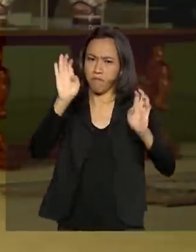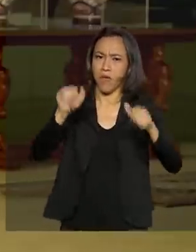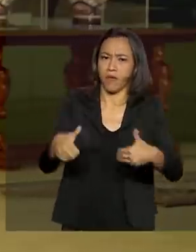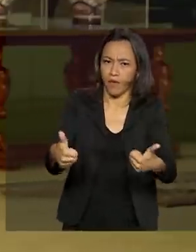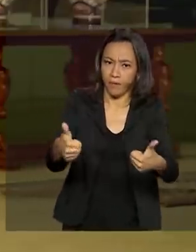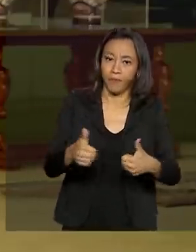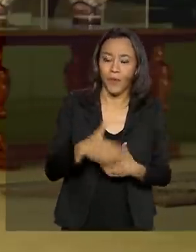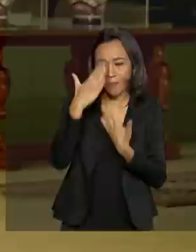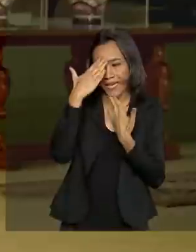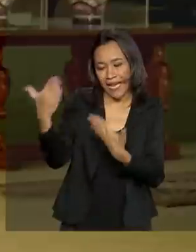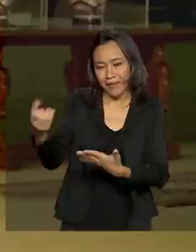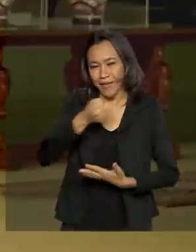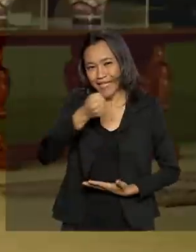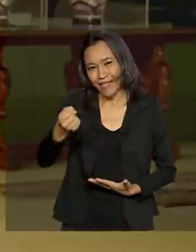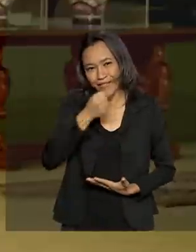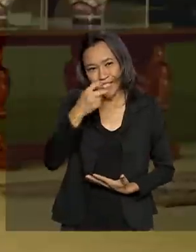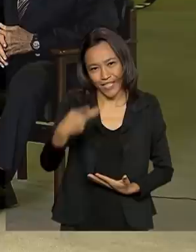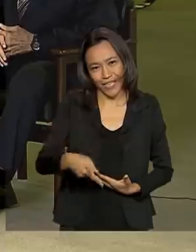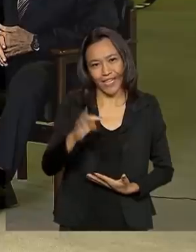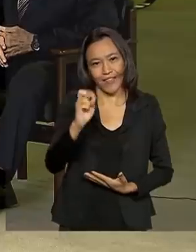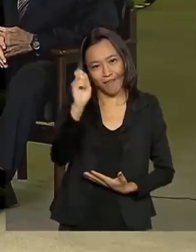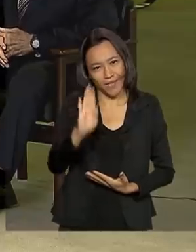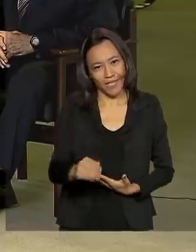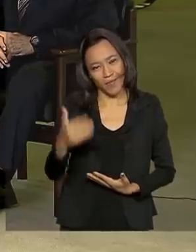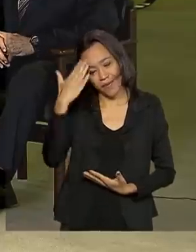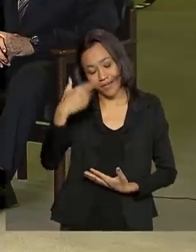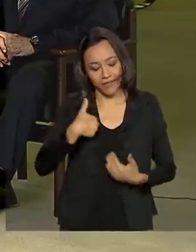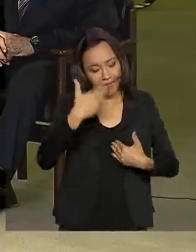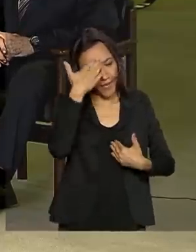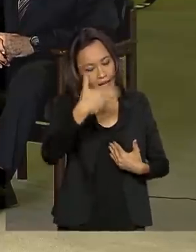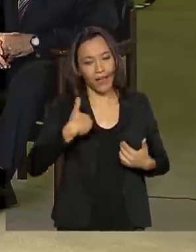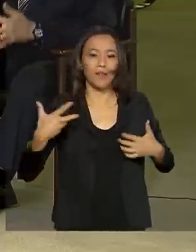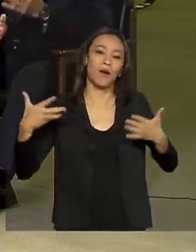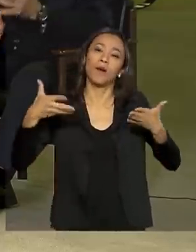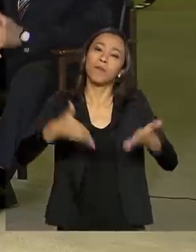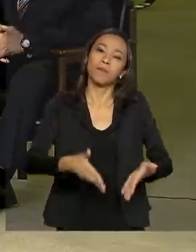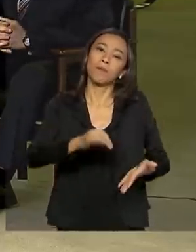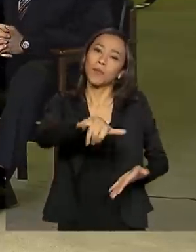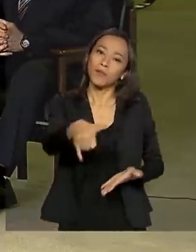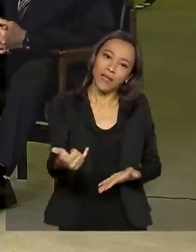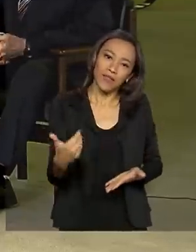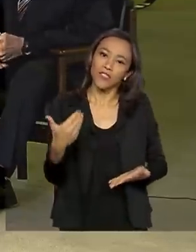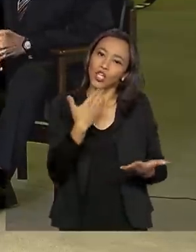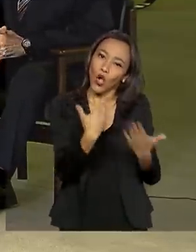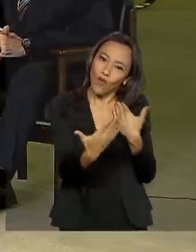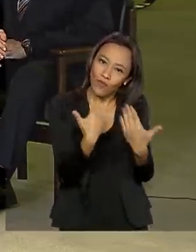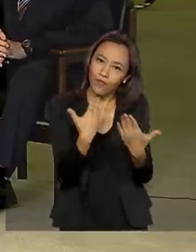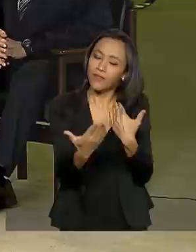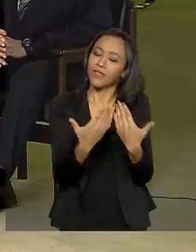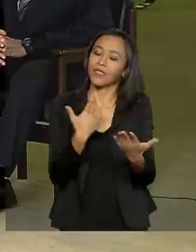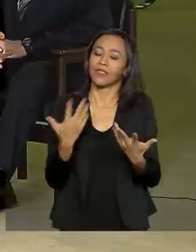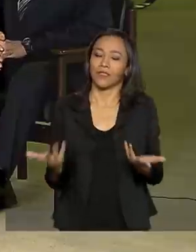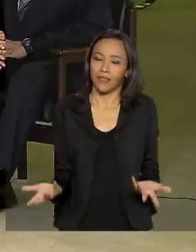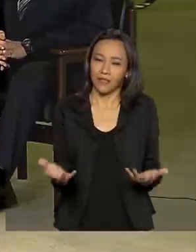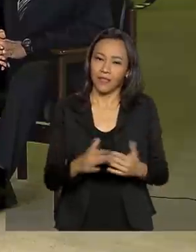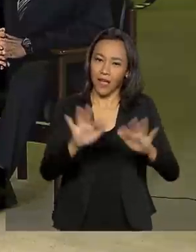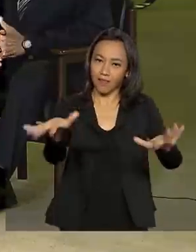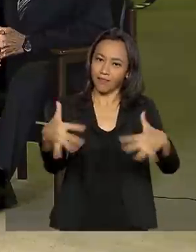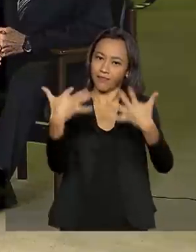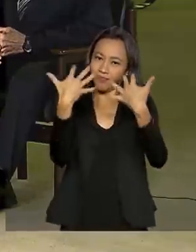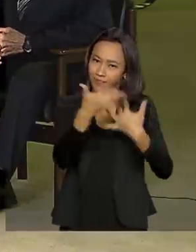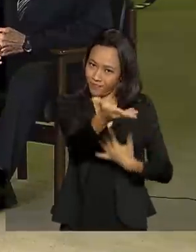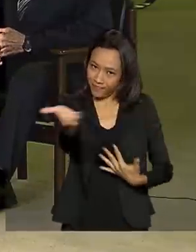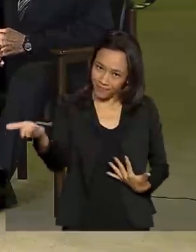ministro, obrigada pela sua entrevista à TV Brasil, agradeço a participação. Obrigado, eu que agradeço pela possibilidade de conversar com os nossos